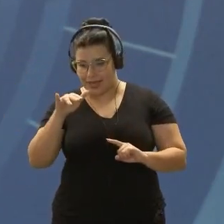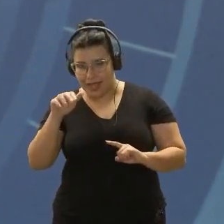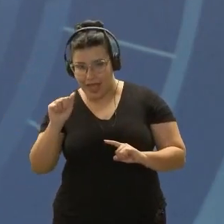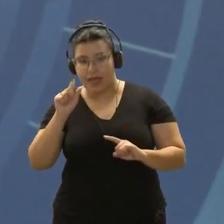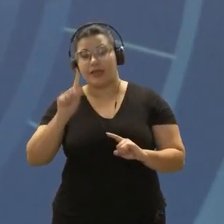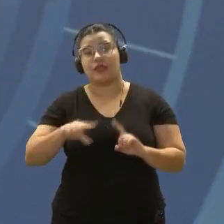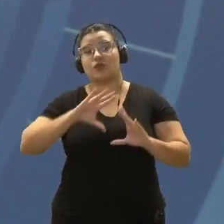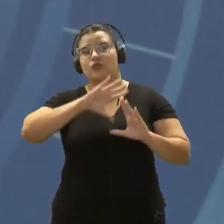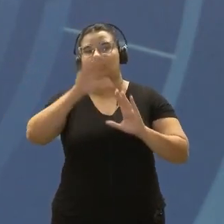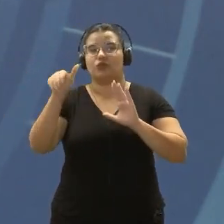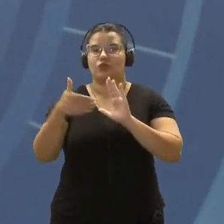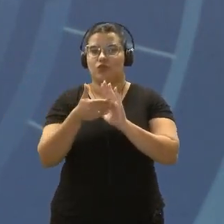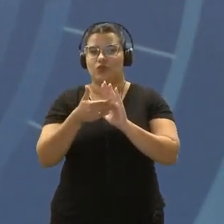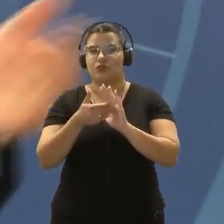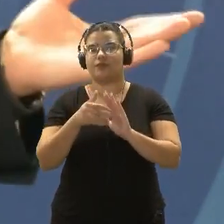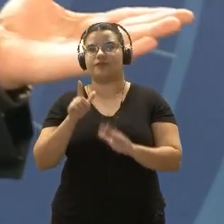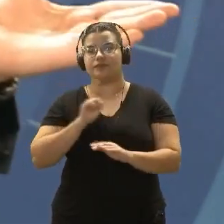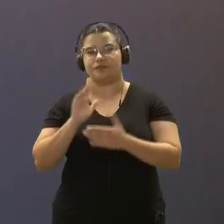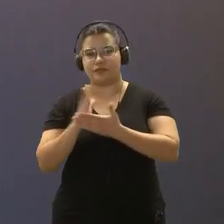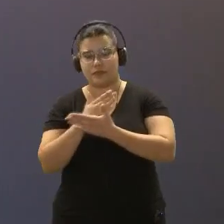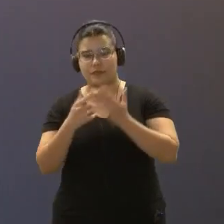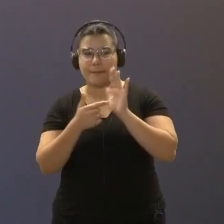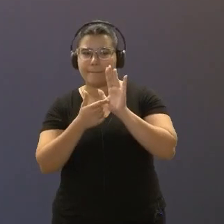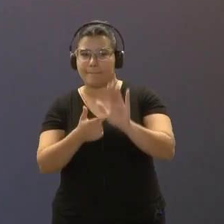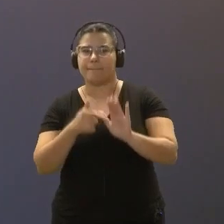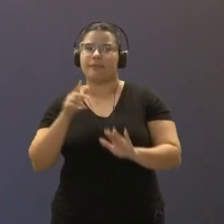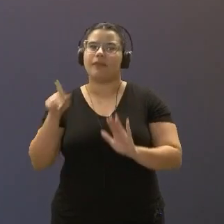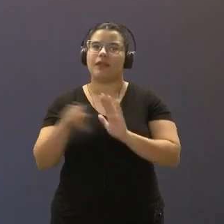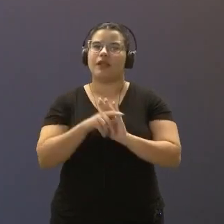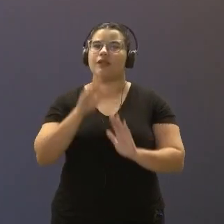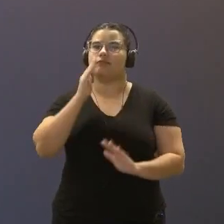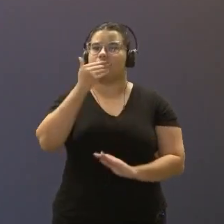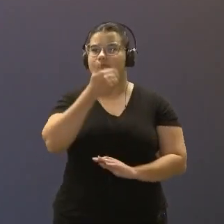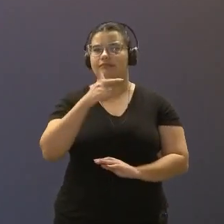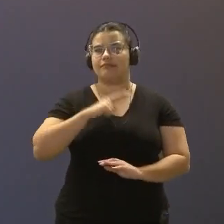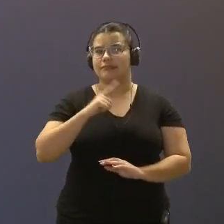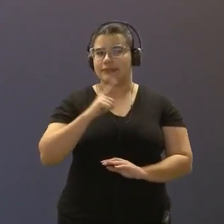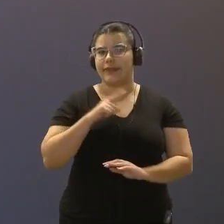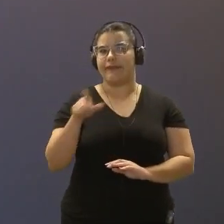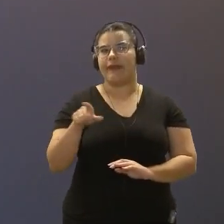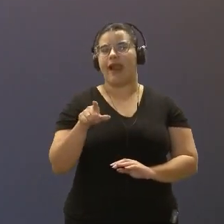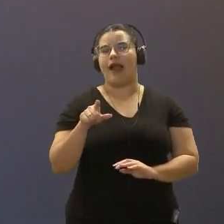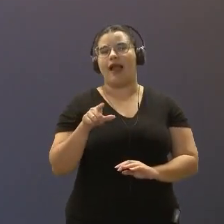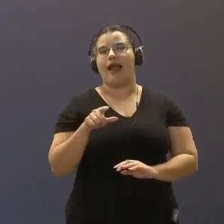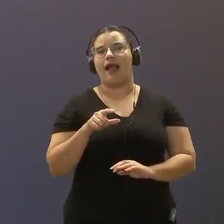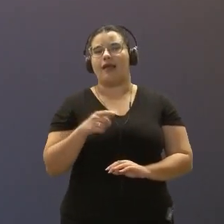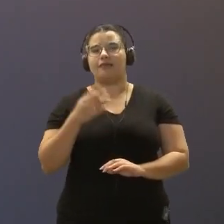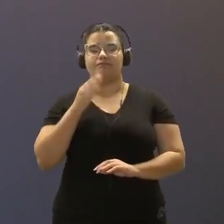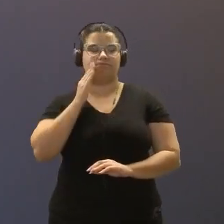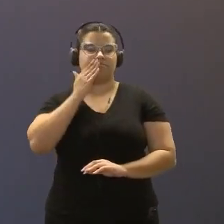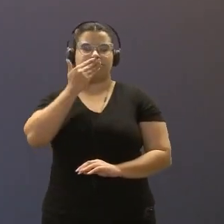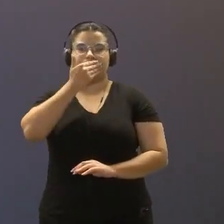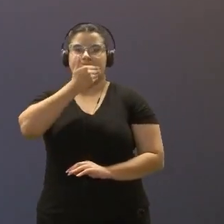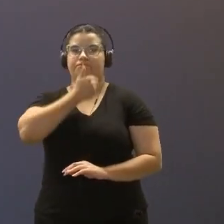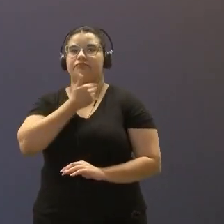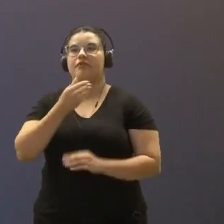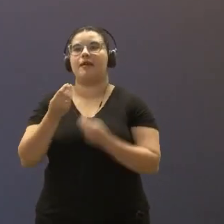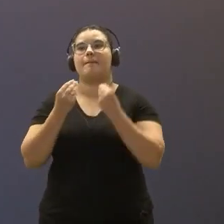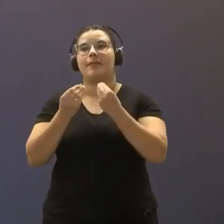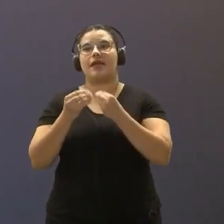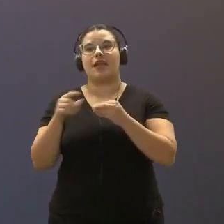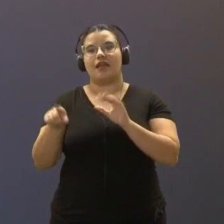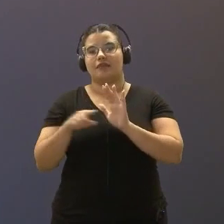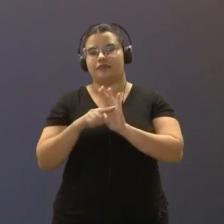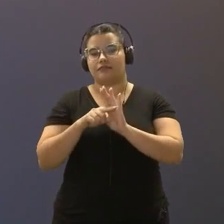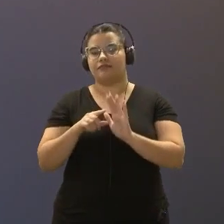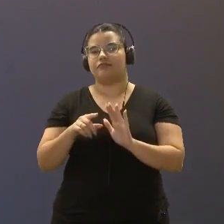alguns pacientes vão apresentar a glicemia de jejum, até porque fazem uma dieta super rigorosa no dia do exame, para a glicemia de jejum